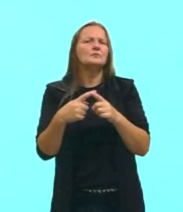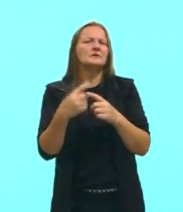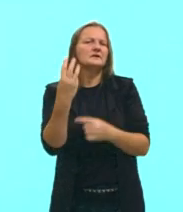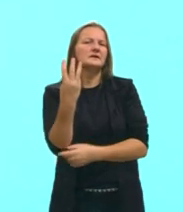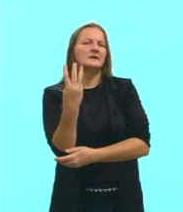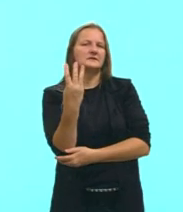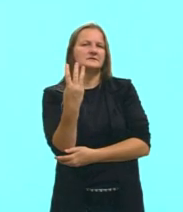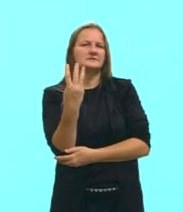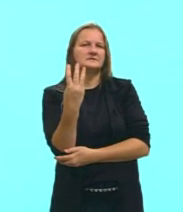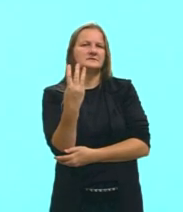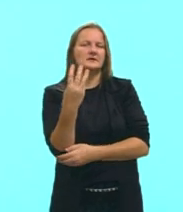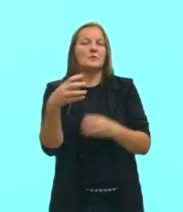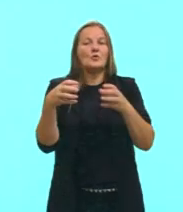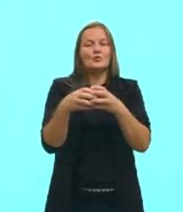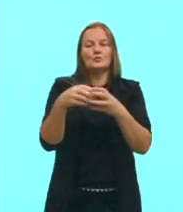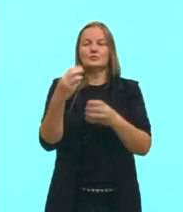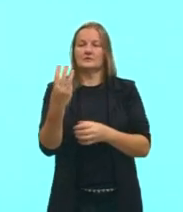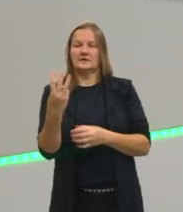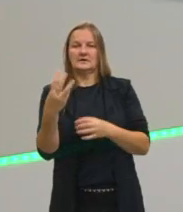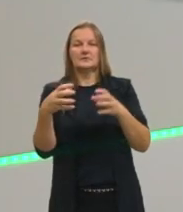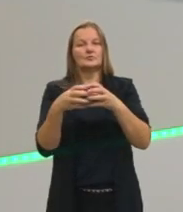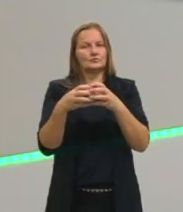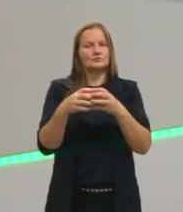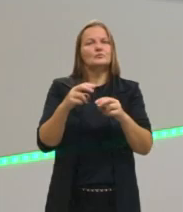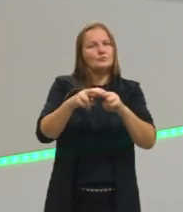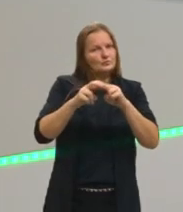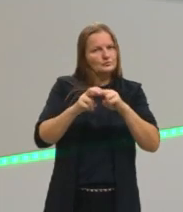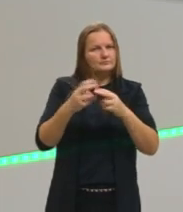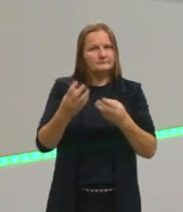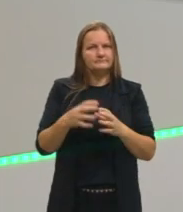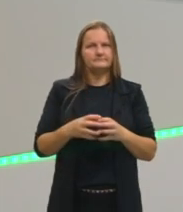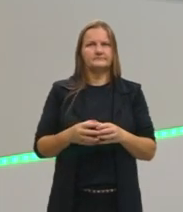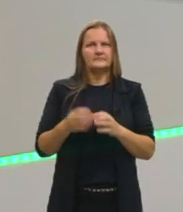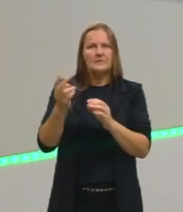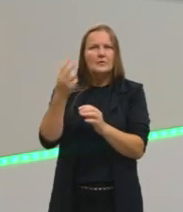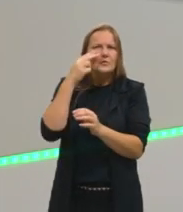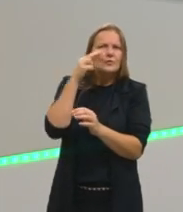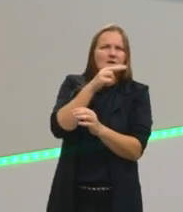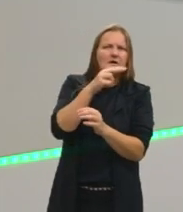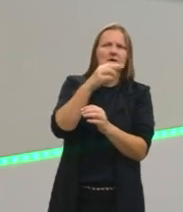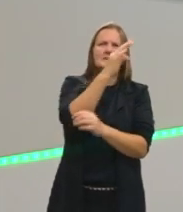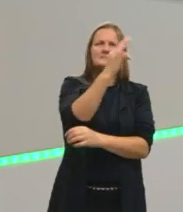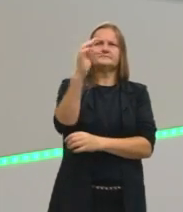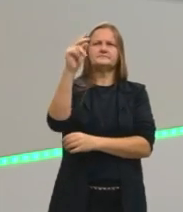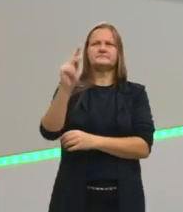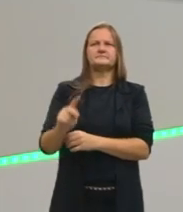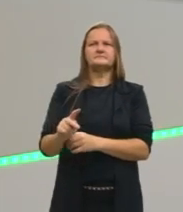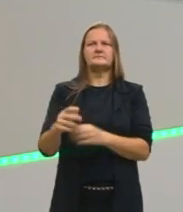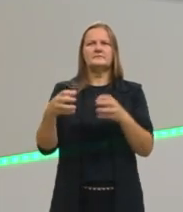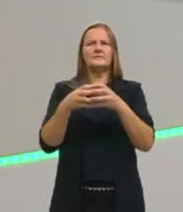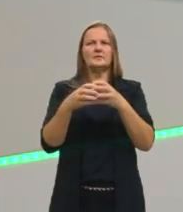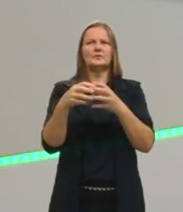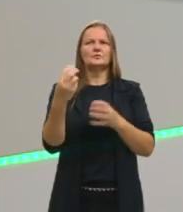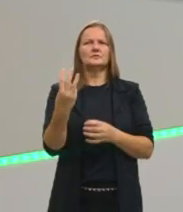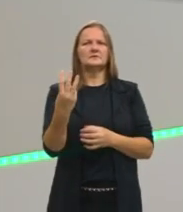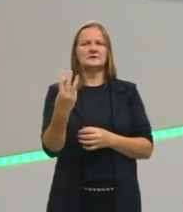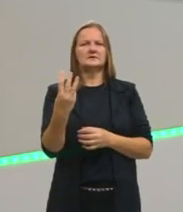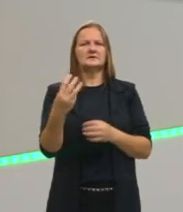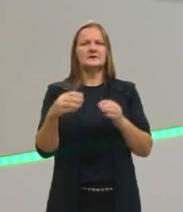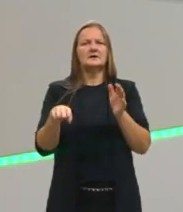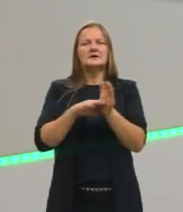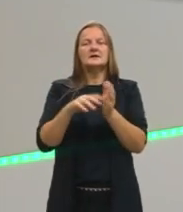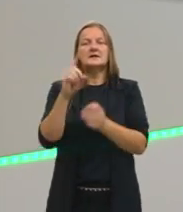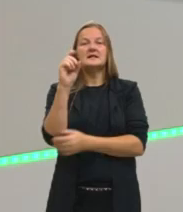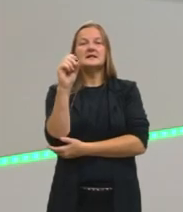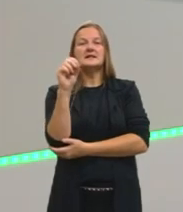começa com três porque o grupo três mas nós voltarmos lá aqui na explicação da tabela tem o do grupo 3 ao grupo 12